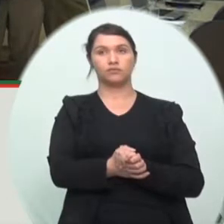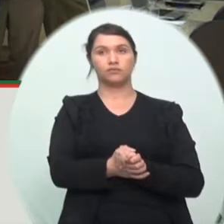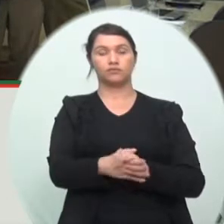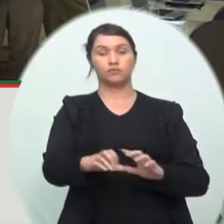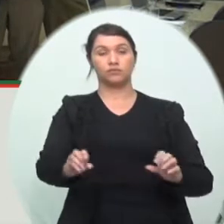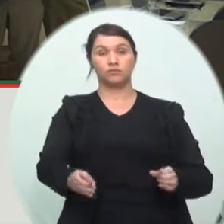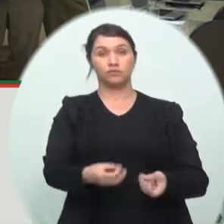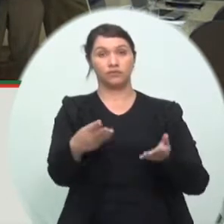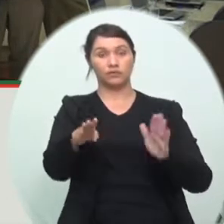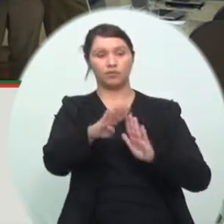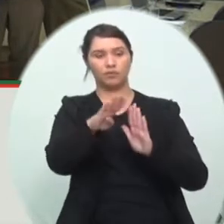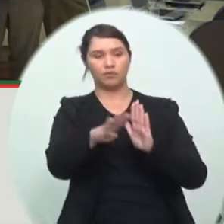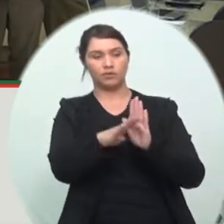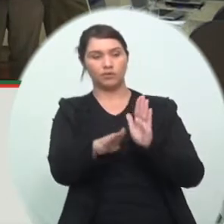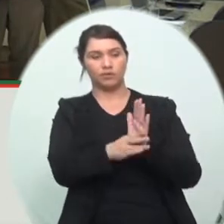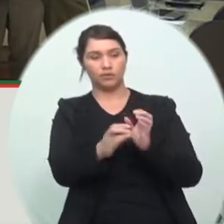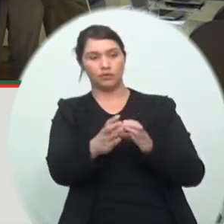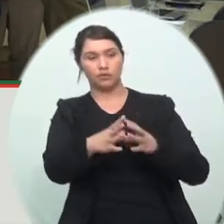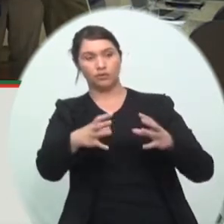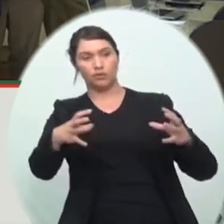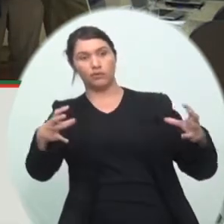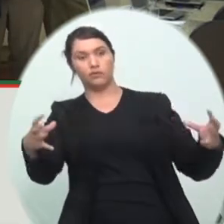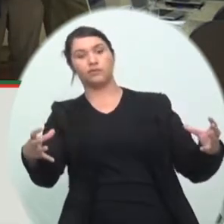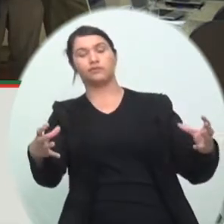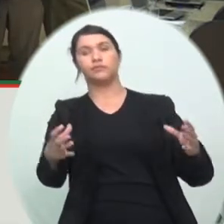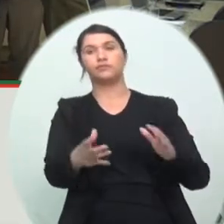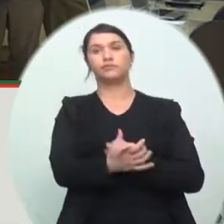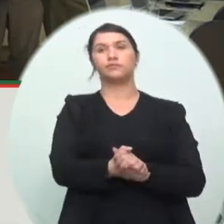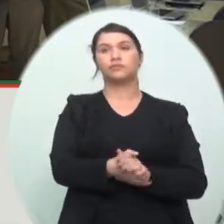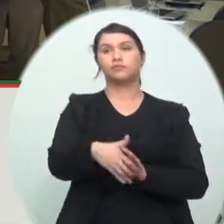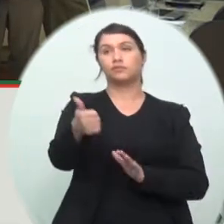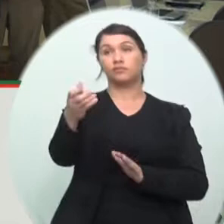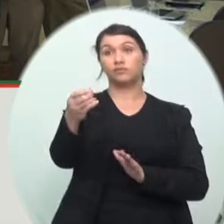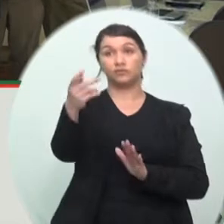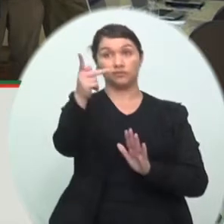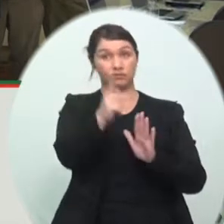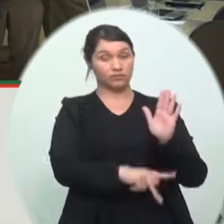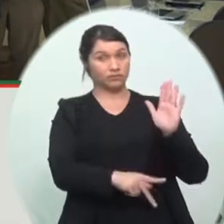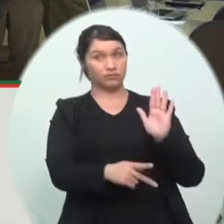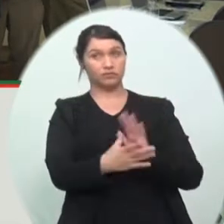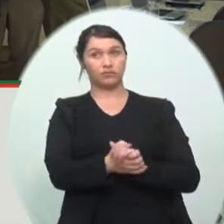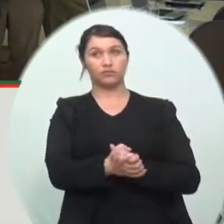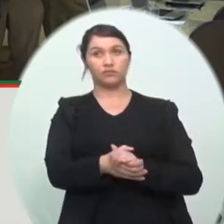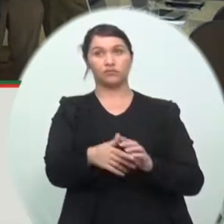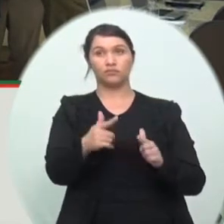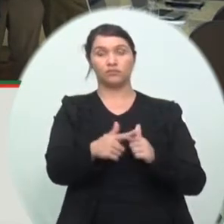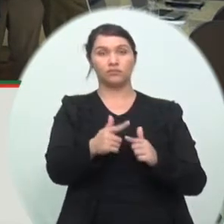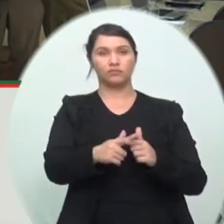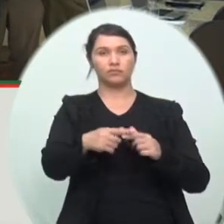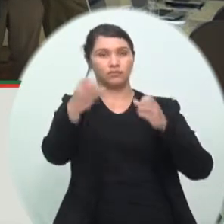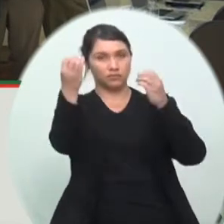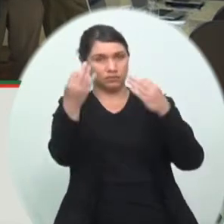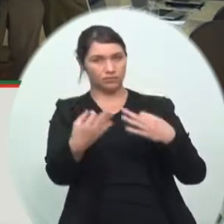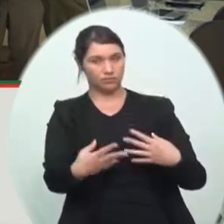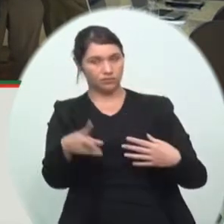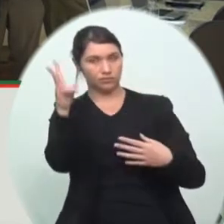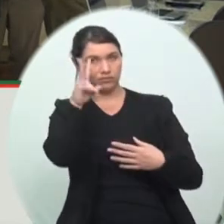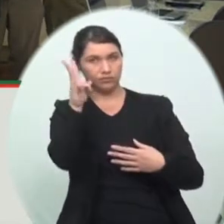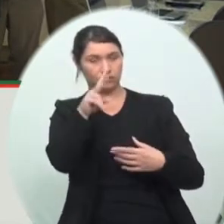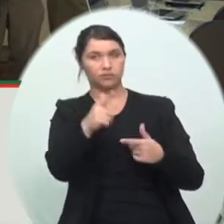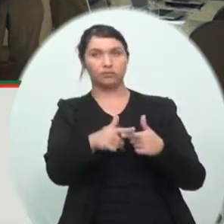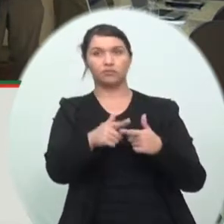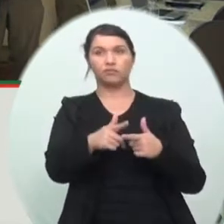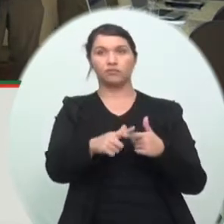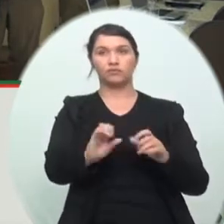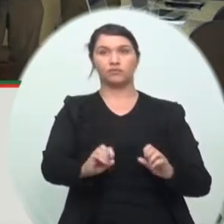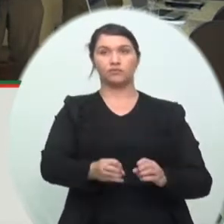ele era gigantesco, tinha o rede de segurança, que eram 10 projetos. Por que, que eu estou fazendo toda essa retrospectiva? Porque